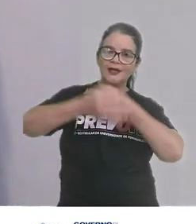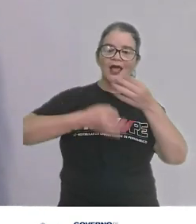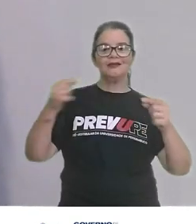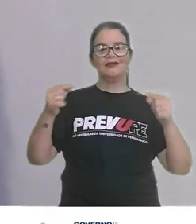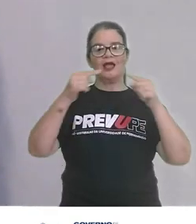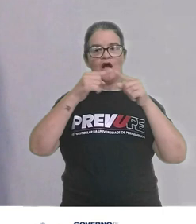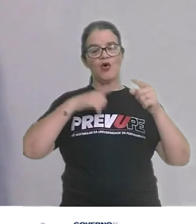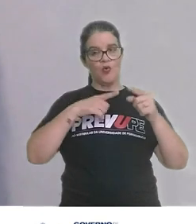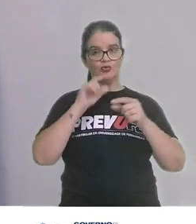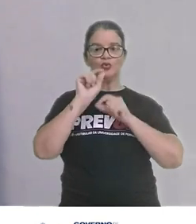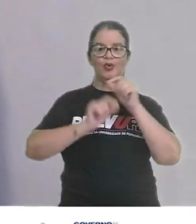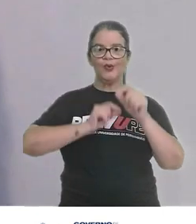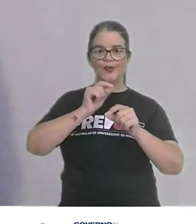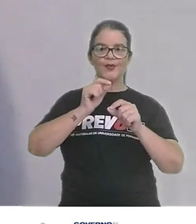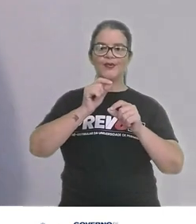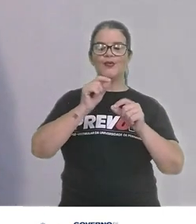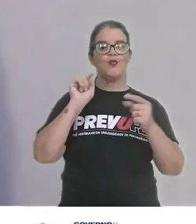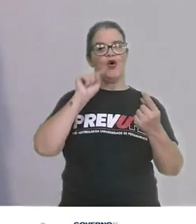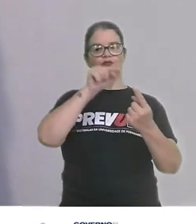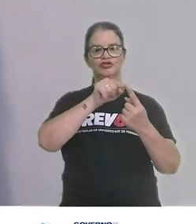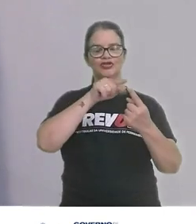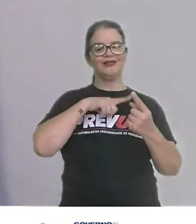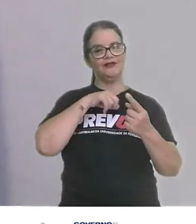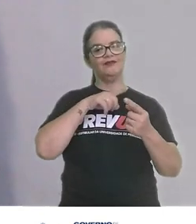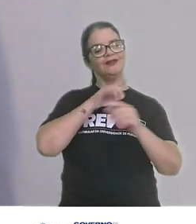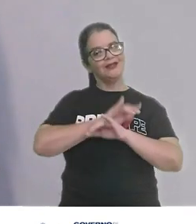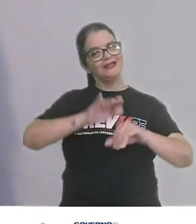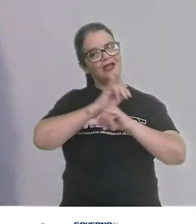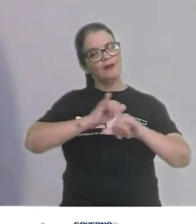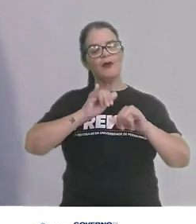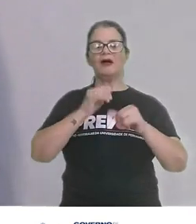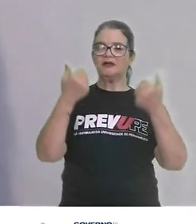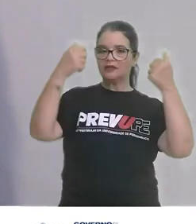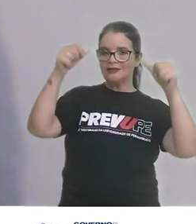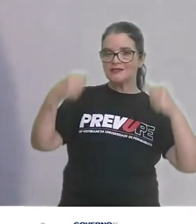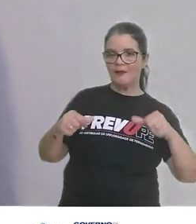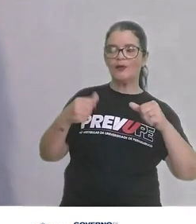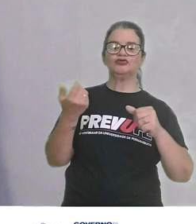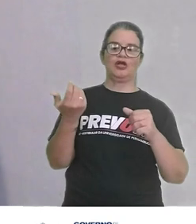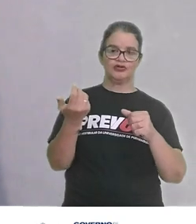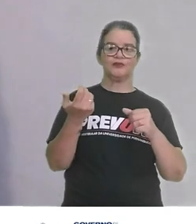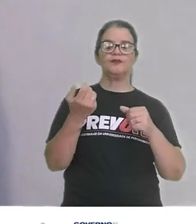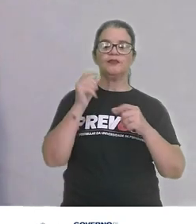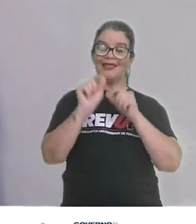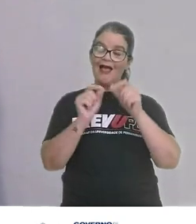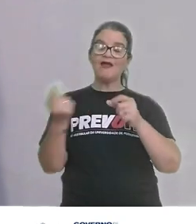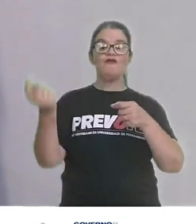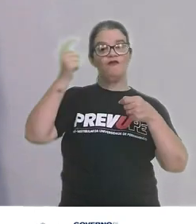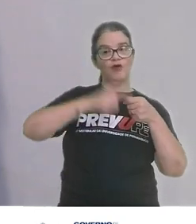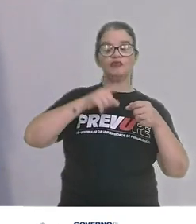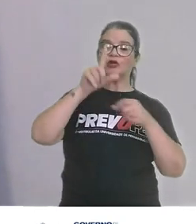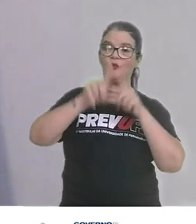de acordo com o objetivo dessa propaganda, dessa postagem. E aí, voltando